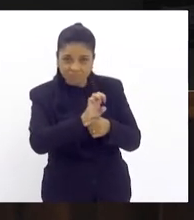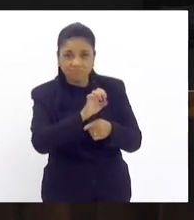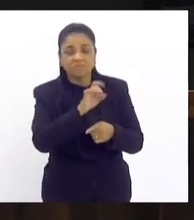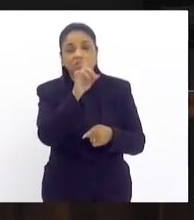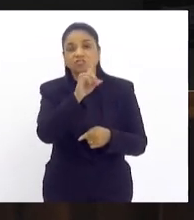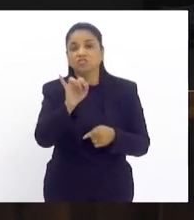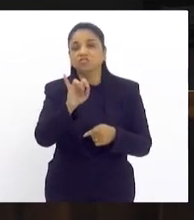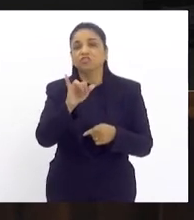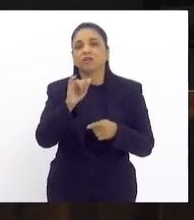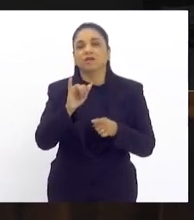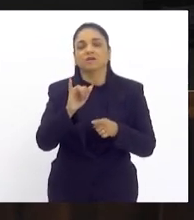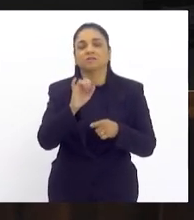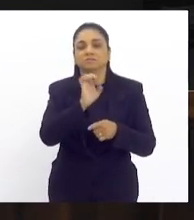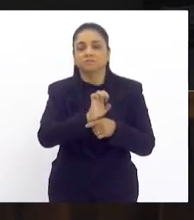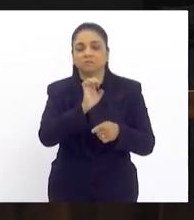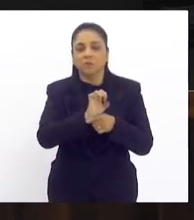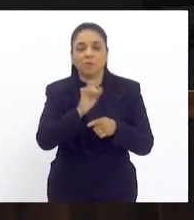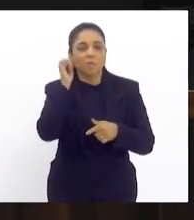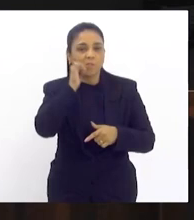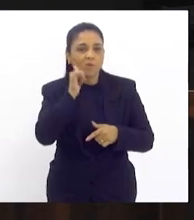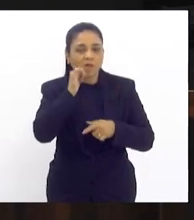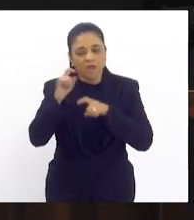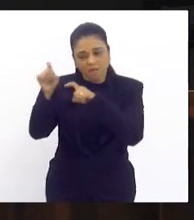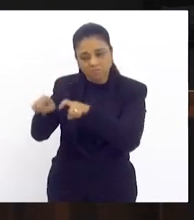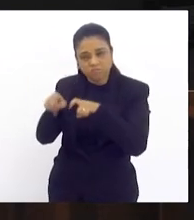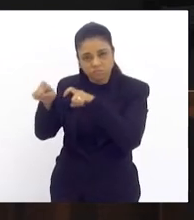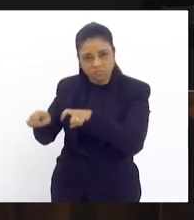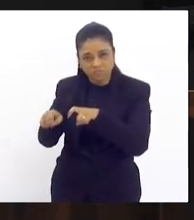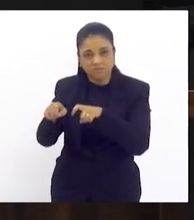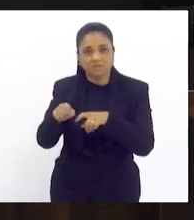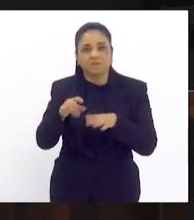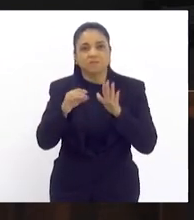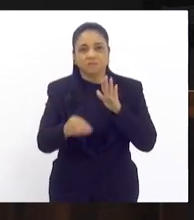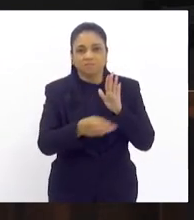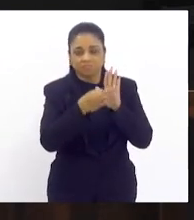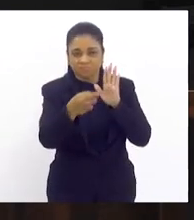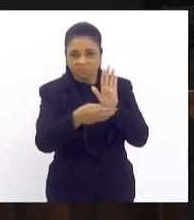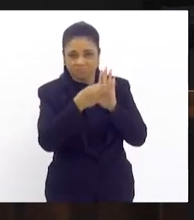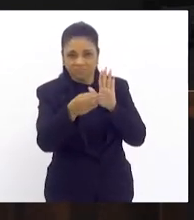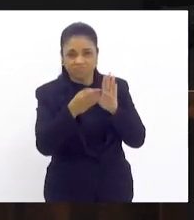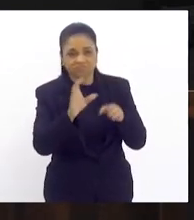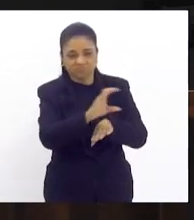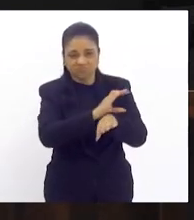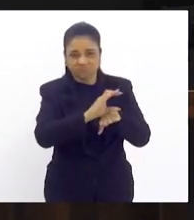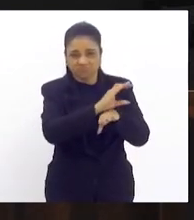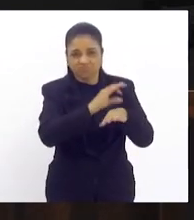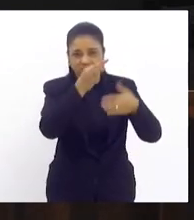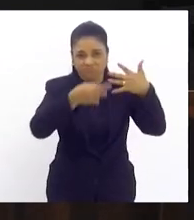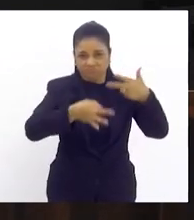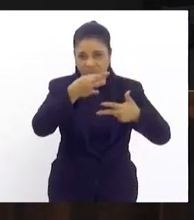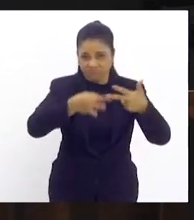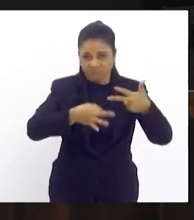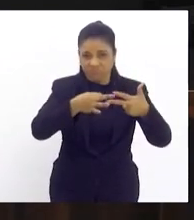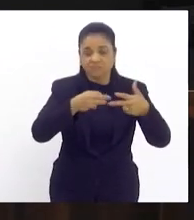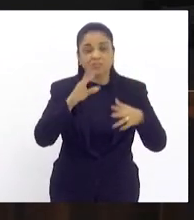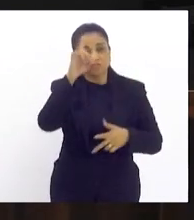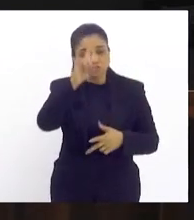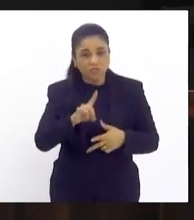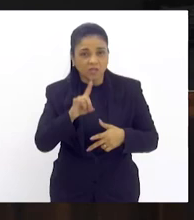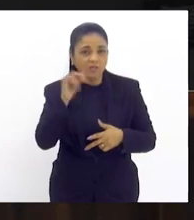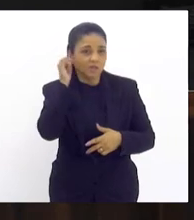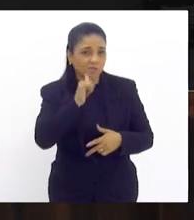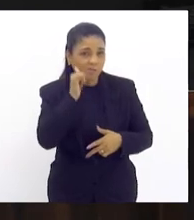Dia Estadual da Mulher Camponesa, pendendo de pareceres das Comissões de Constituição e Justiça, Defesa do Direito da Mulher,